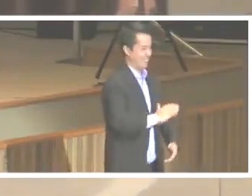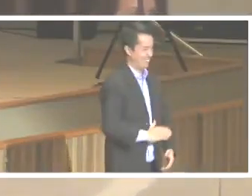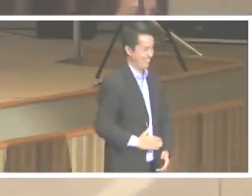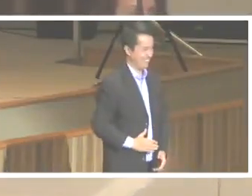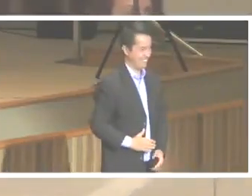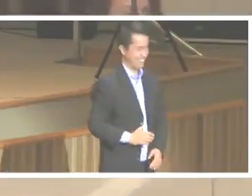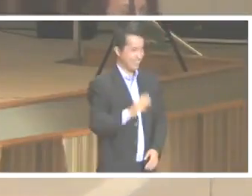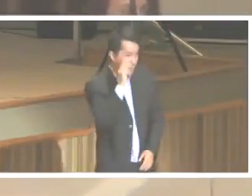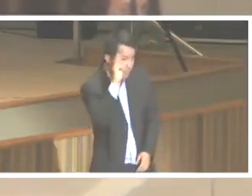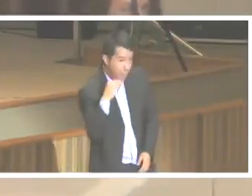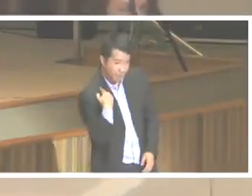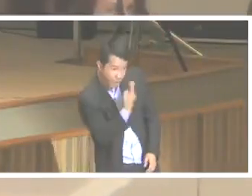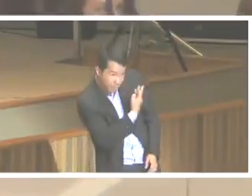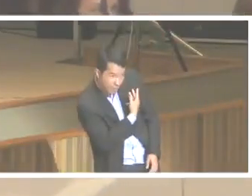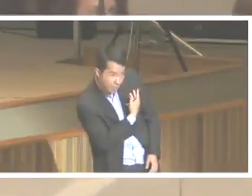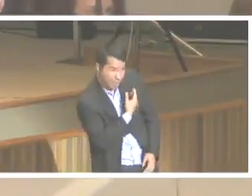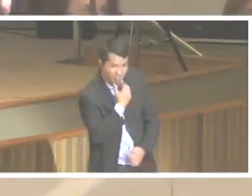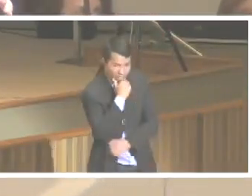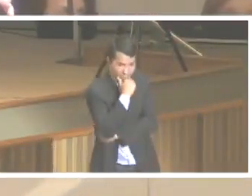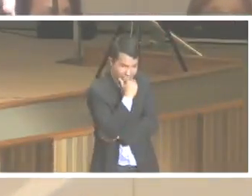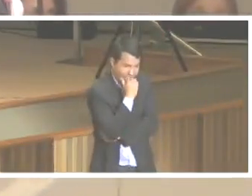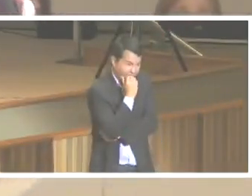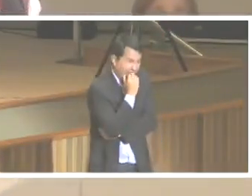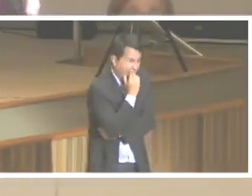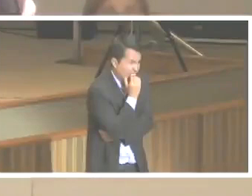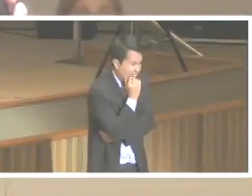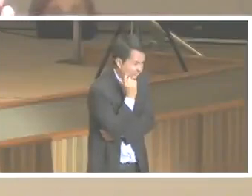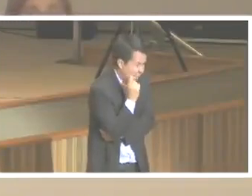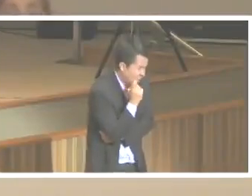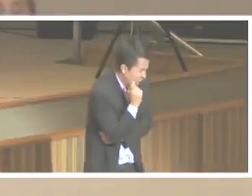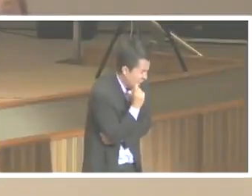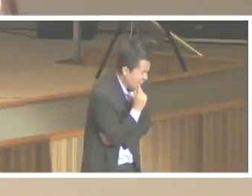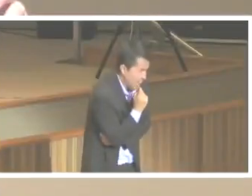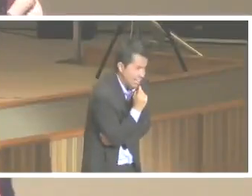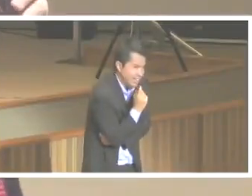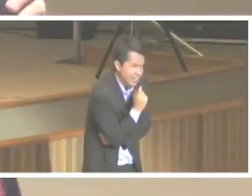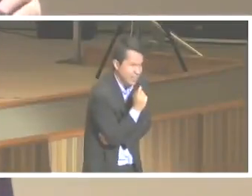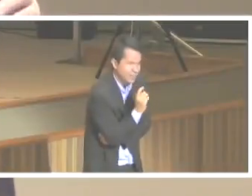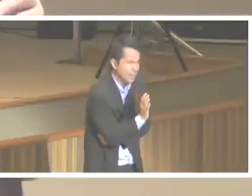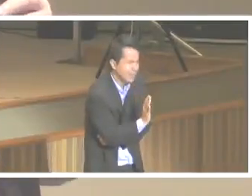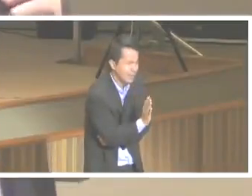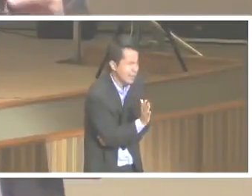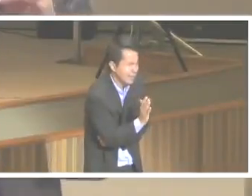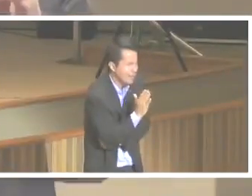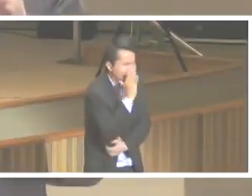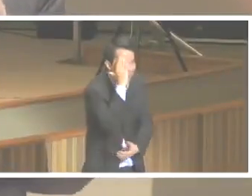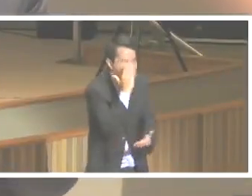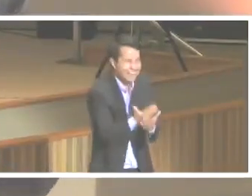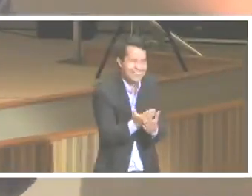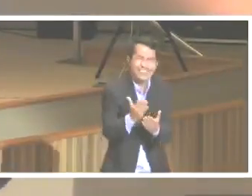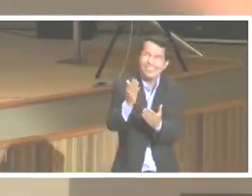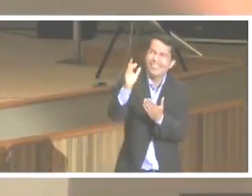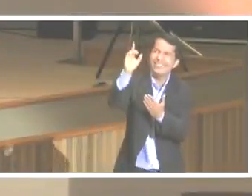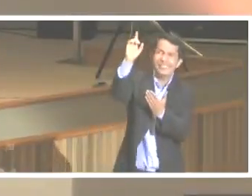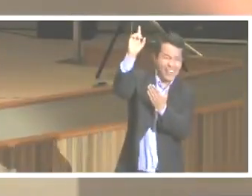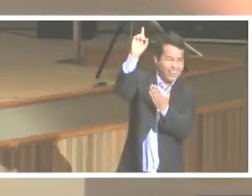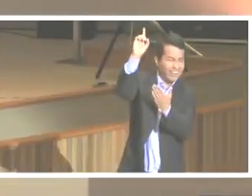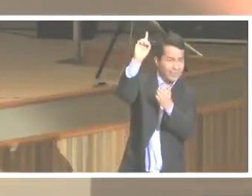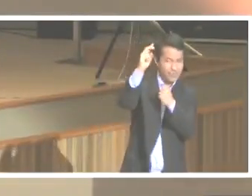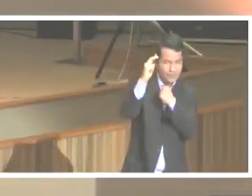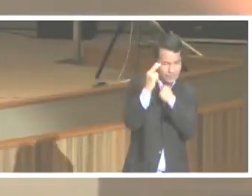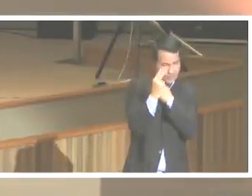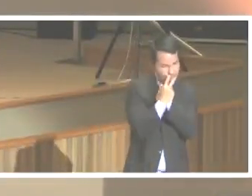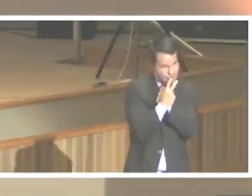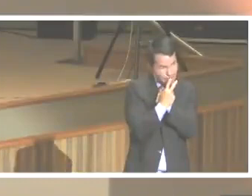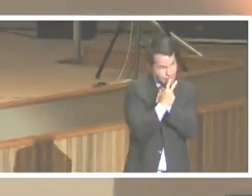maria imaginava que não teria lugar para ela porque provavelmente a sua família não iria querer que ela ficasse na sua